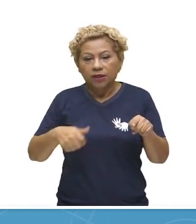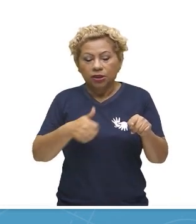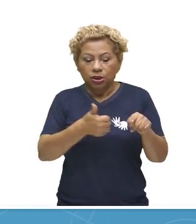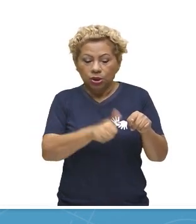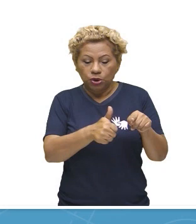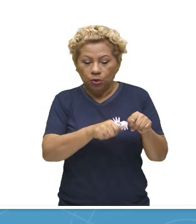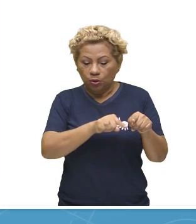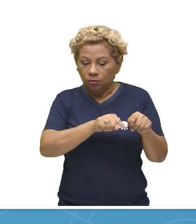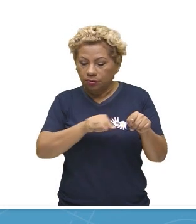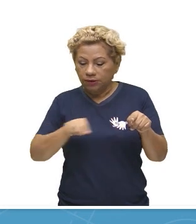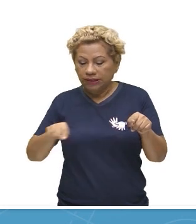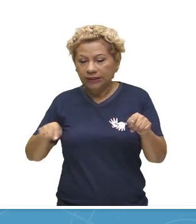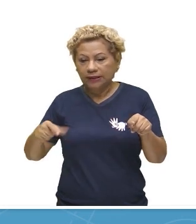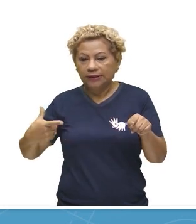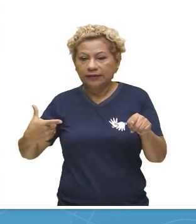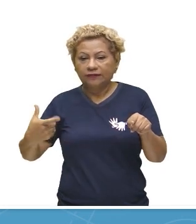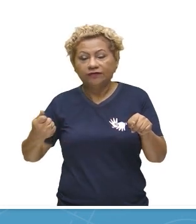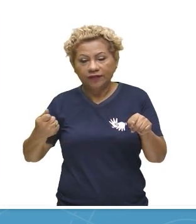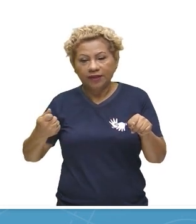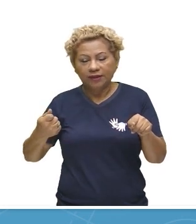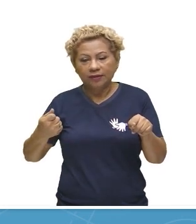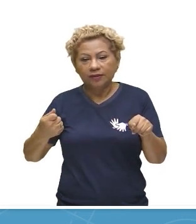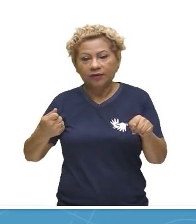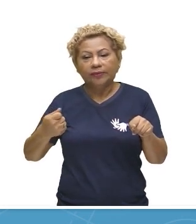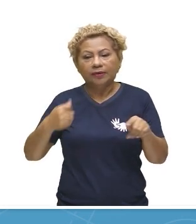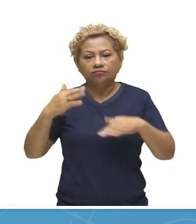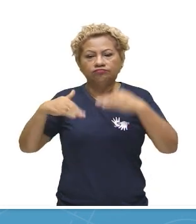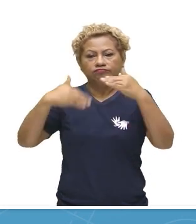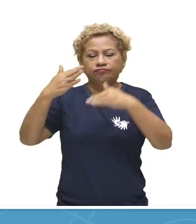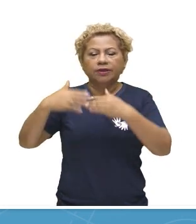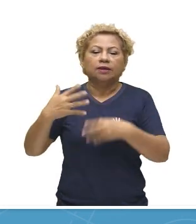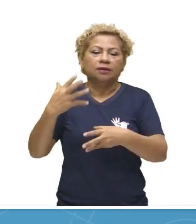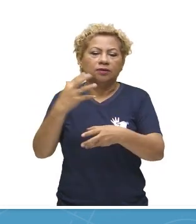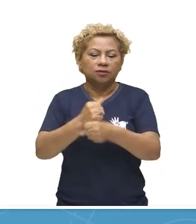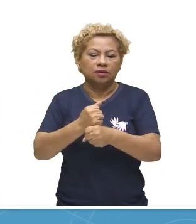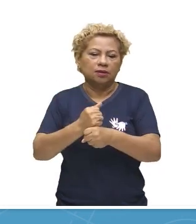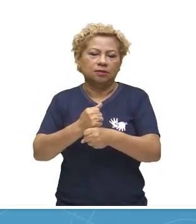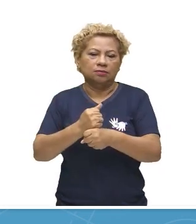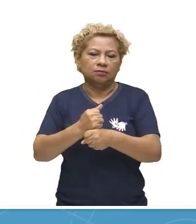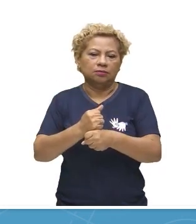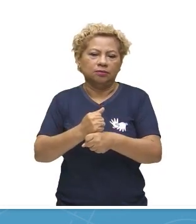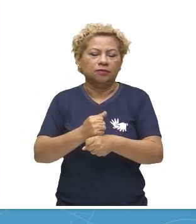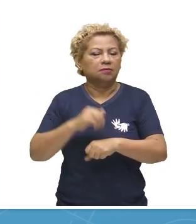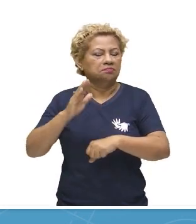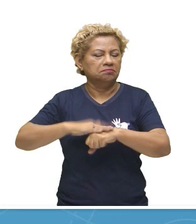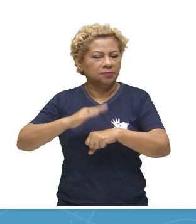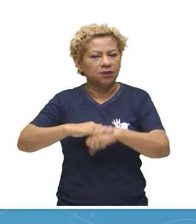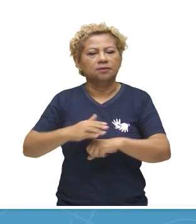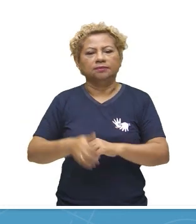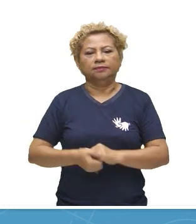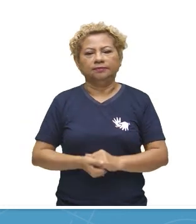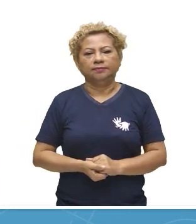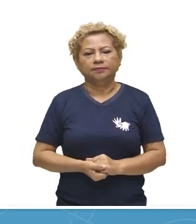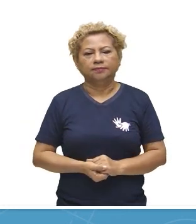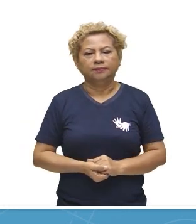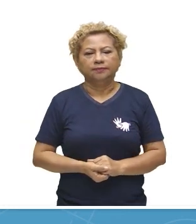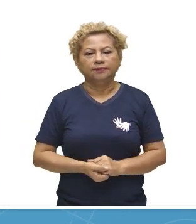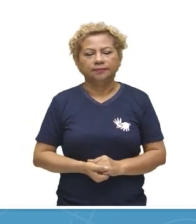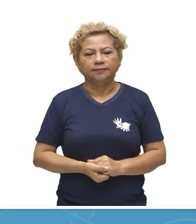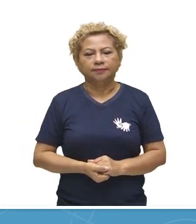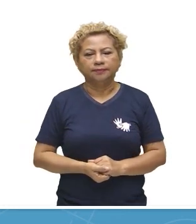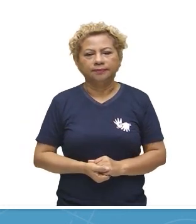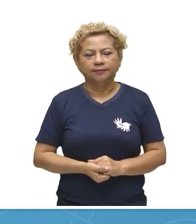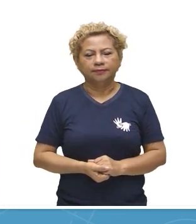para que facilitasse aí os nossos cálculos, né? Então, se a gente tem aqui esses números de 1 até 10, e a